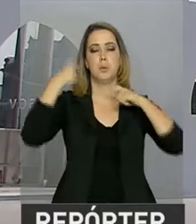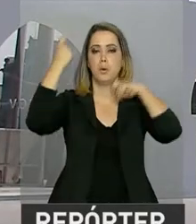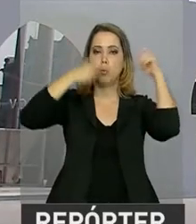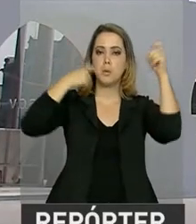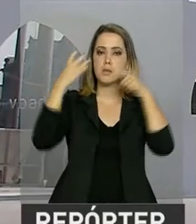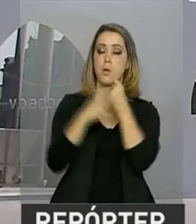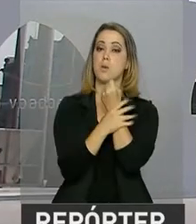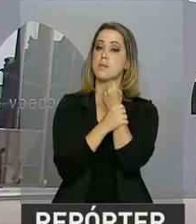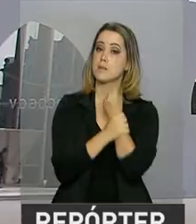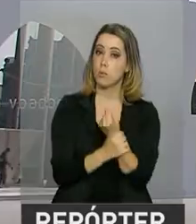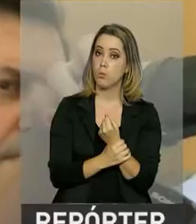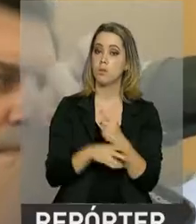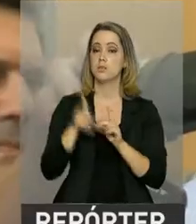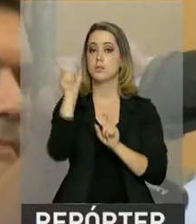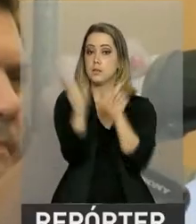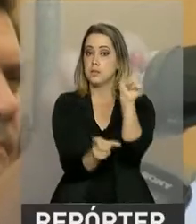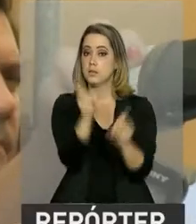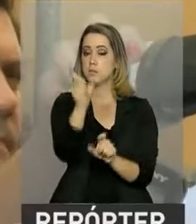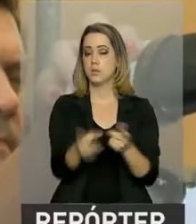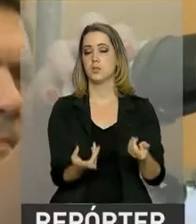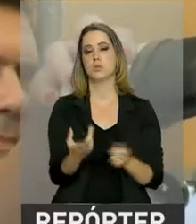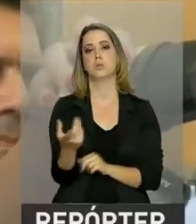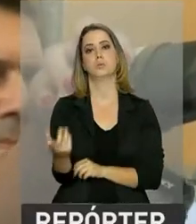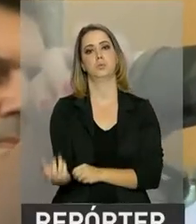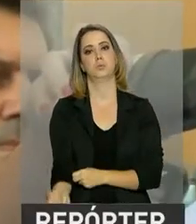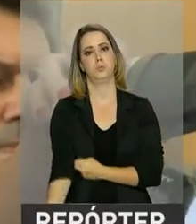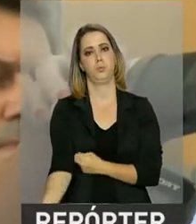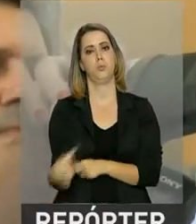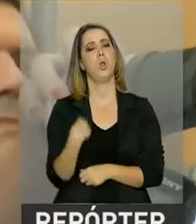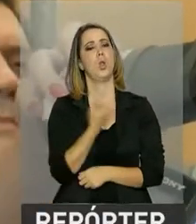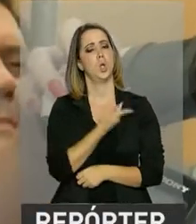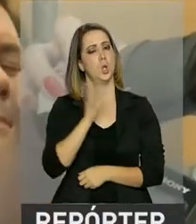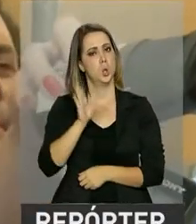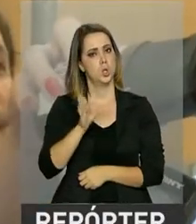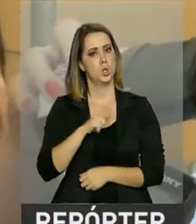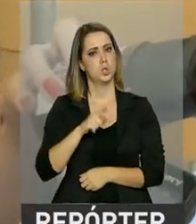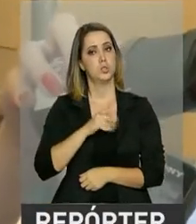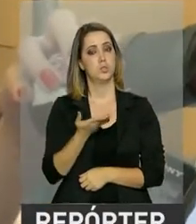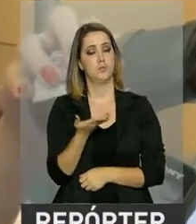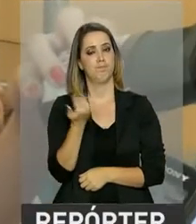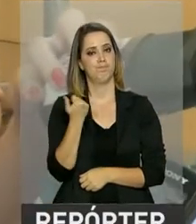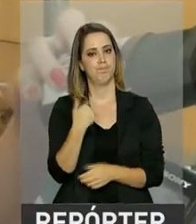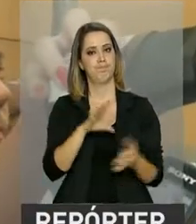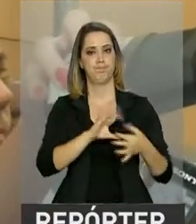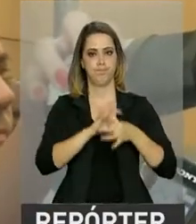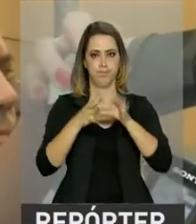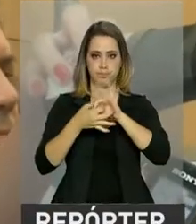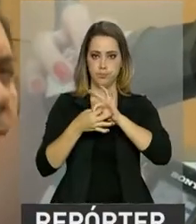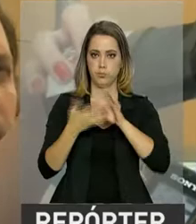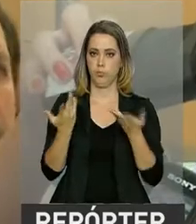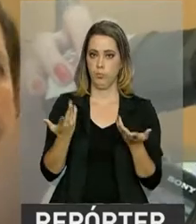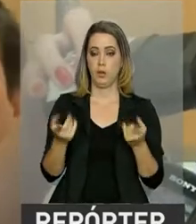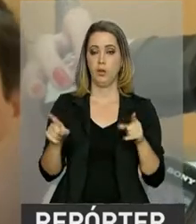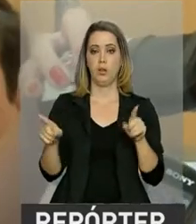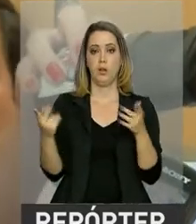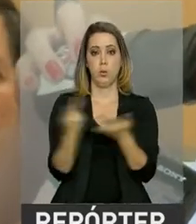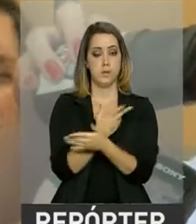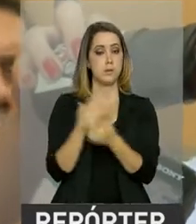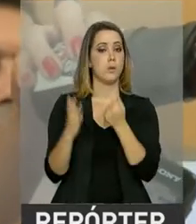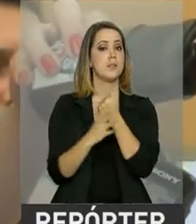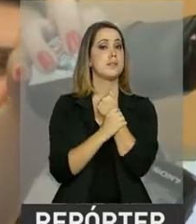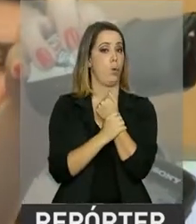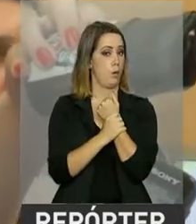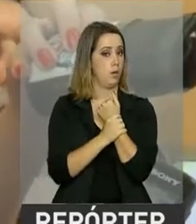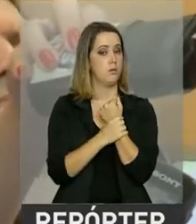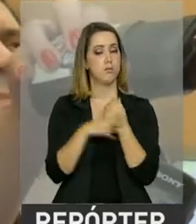dos turistas no carnaval. Nós tivemos, durante os Jogos Olímpicos, a preocupação que também foi segurança. E quando houve a integração